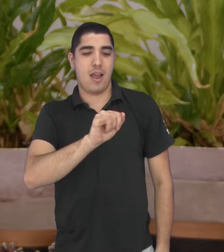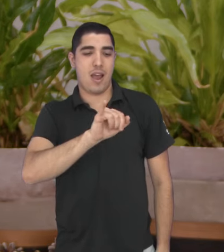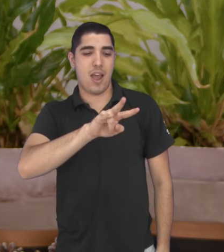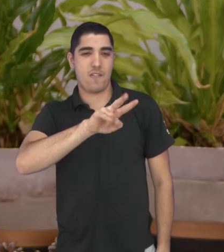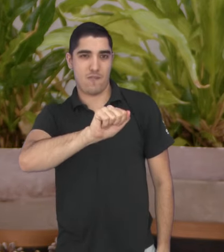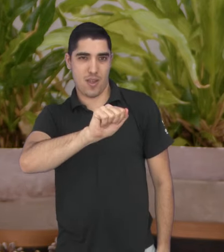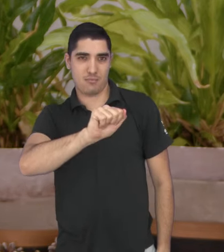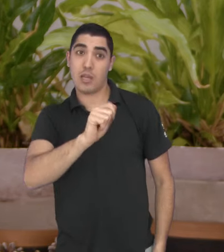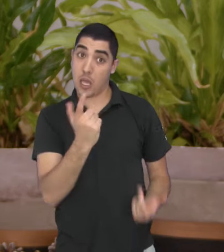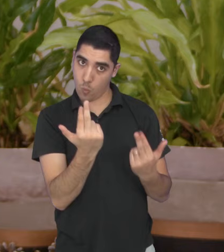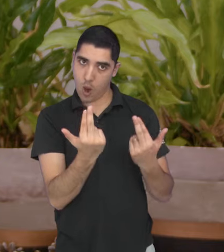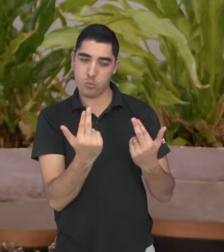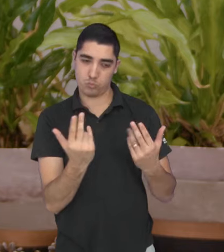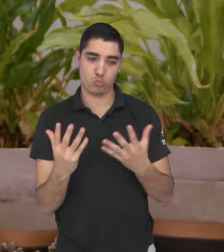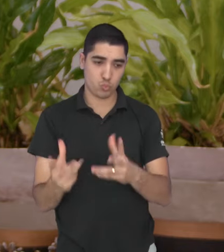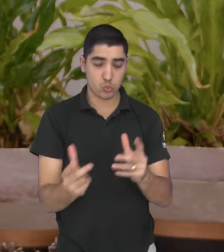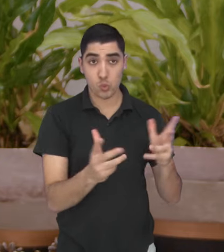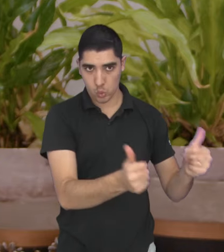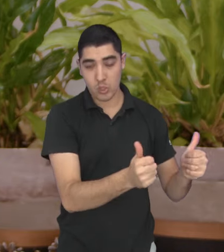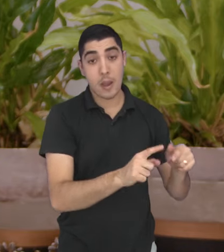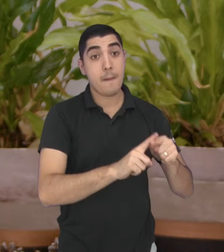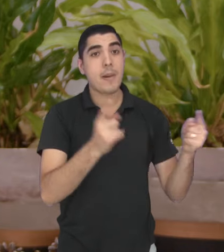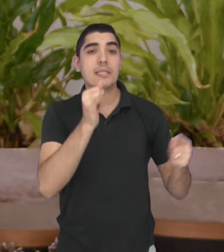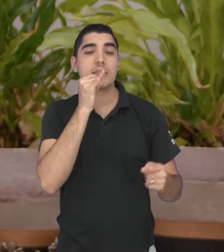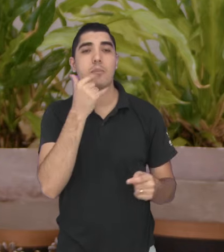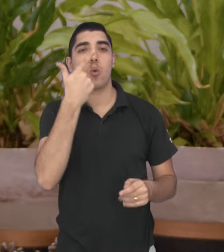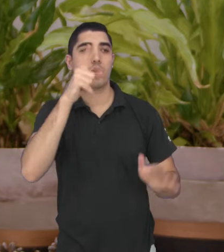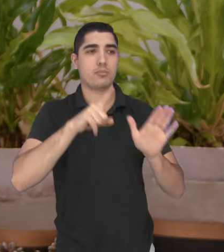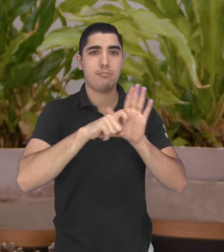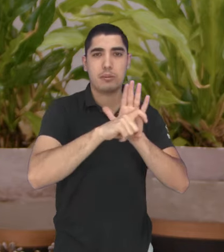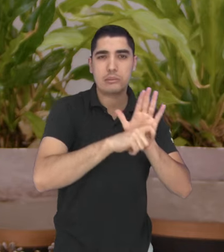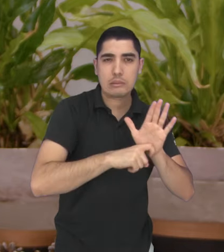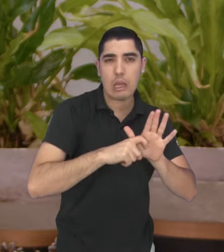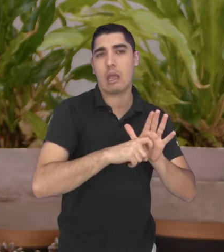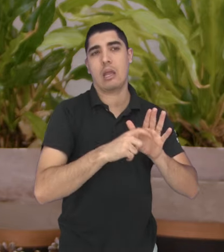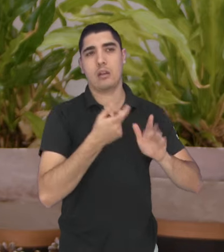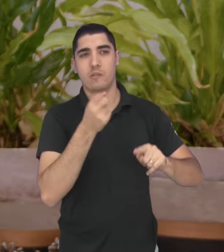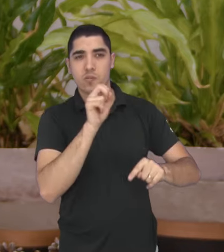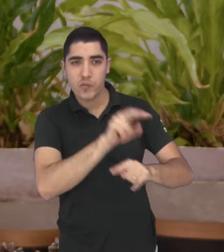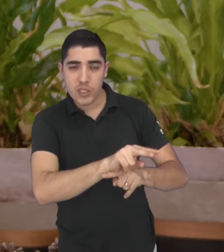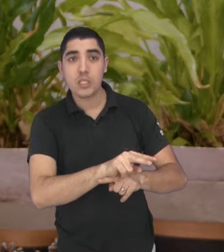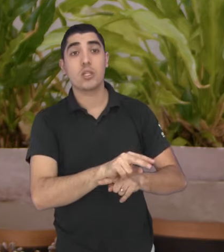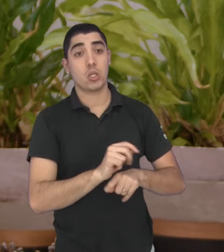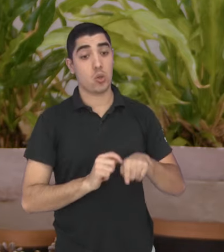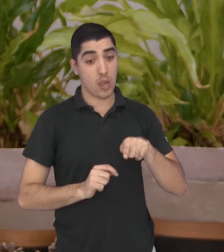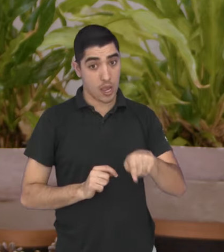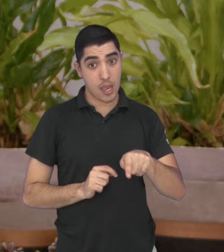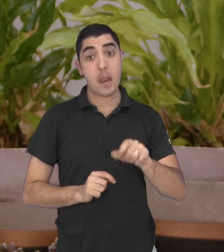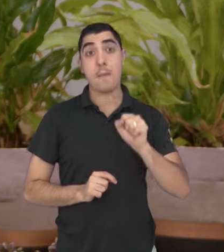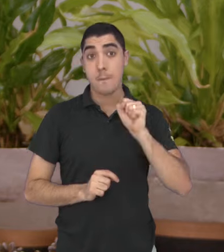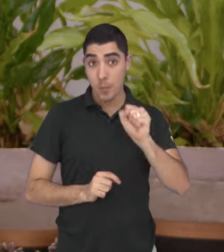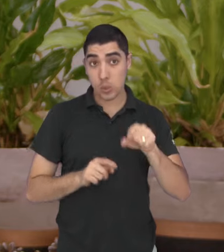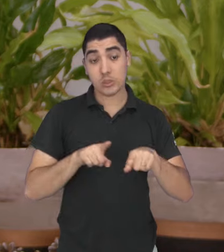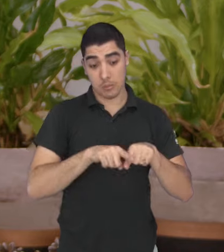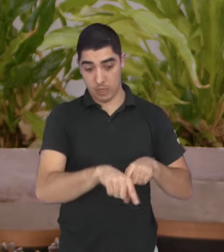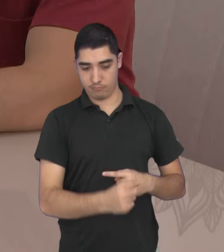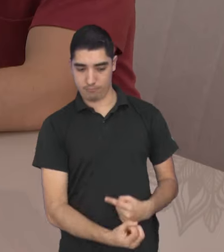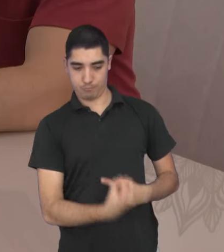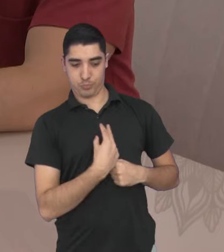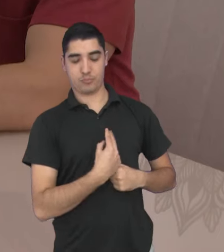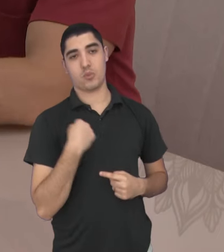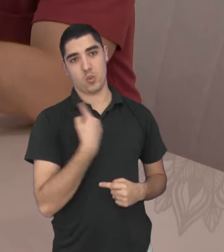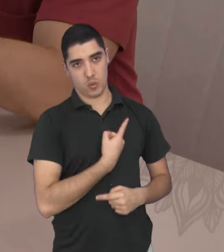também. Mas em relação a parasitas, que pode acontecer, pode estar passando até mesmo pra gente.